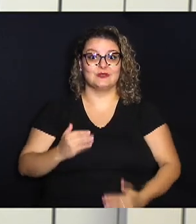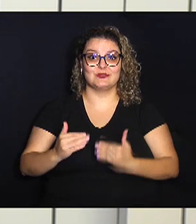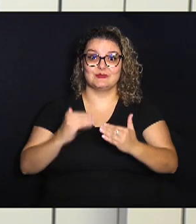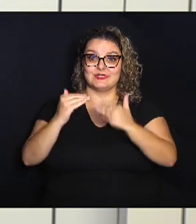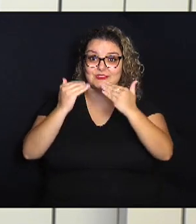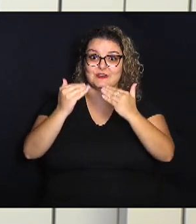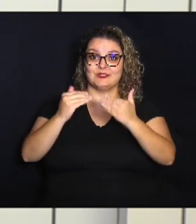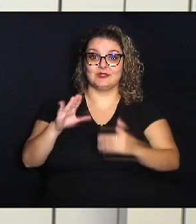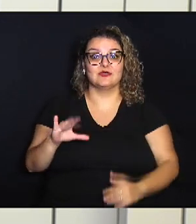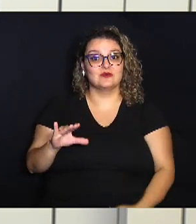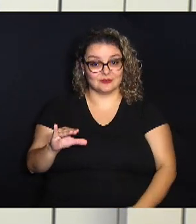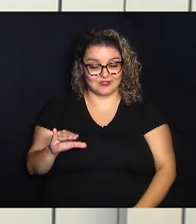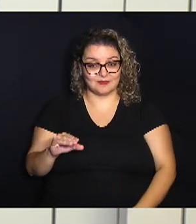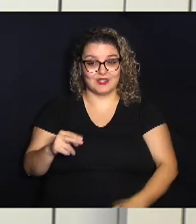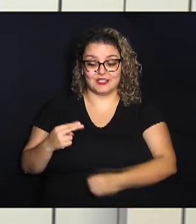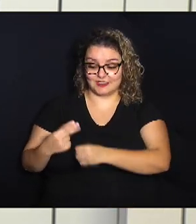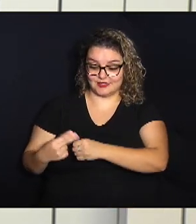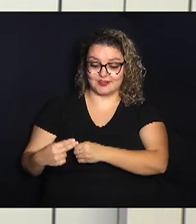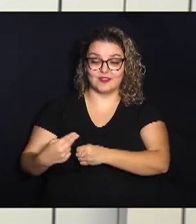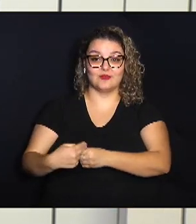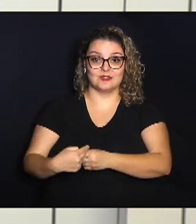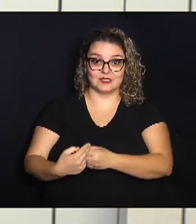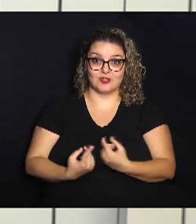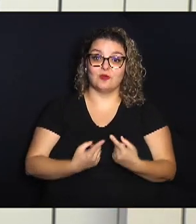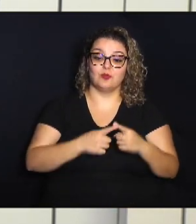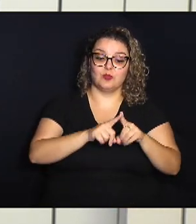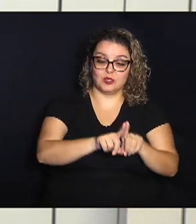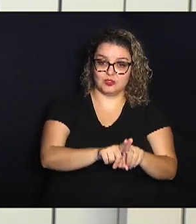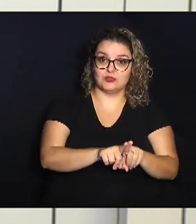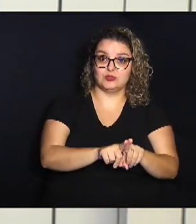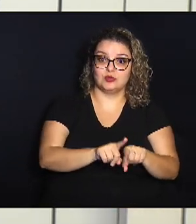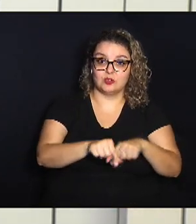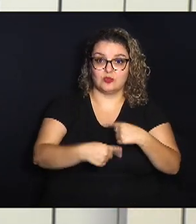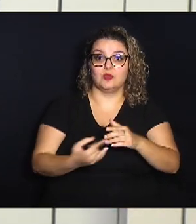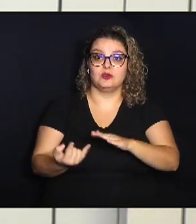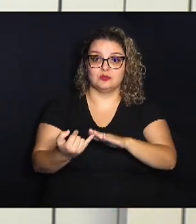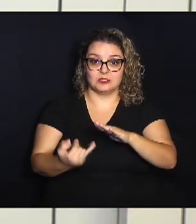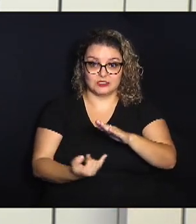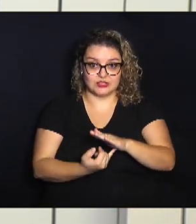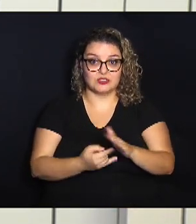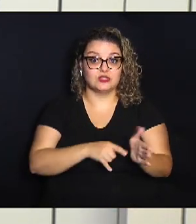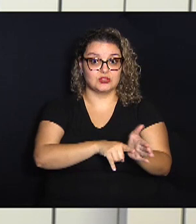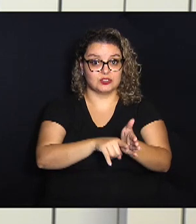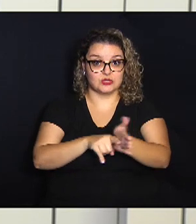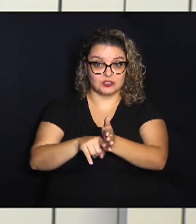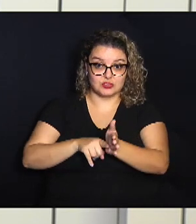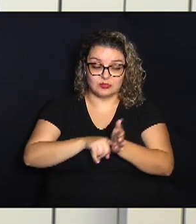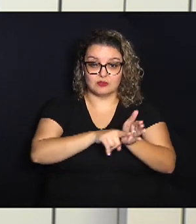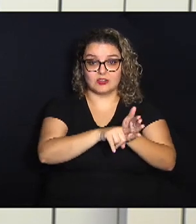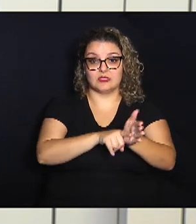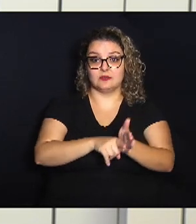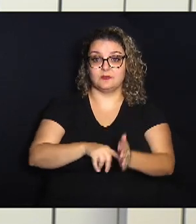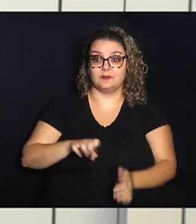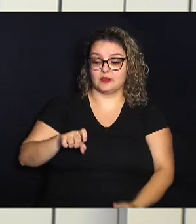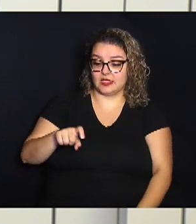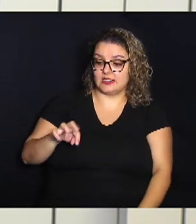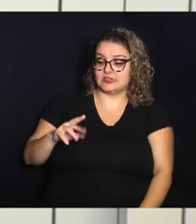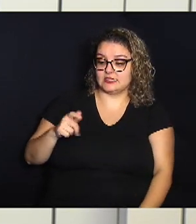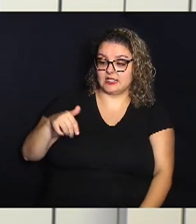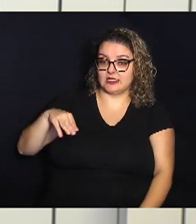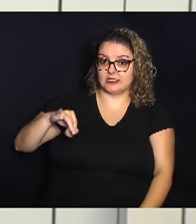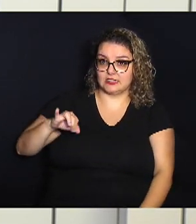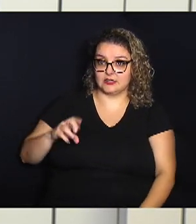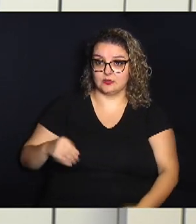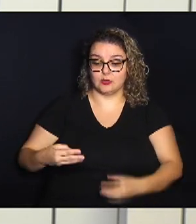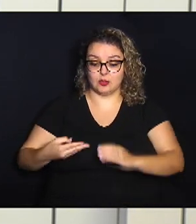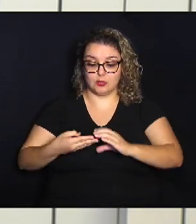por cientistas da Unicamp em parceria com outras instituições de pesquisa, extraindo moléculas do veneno